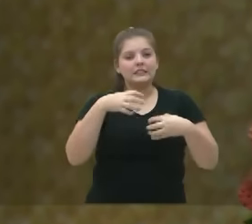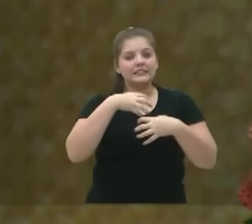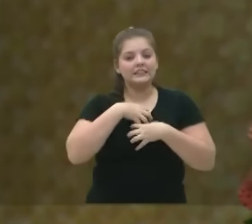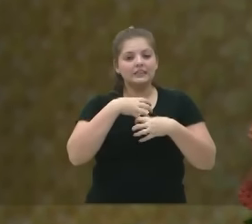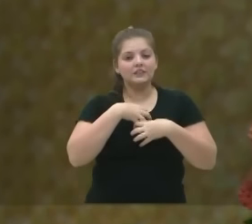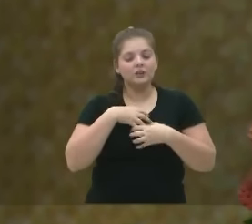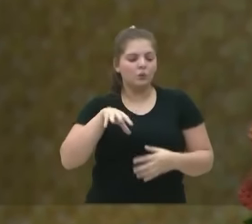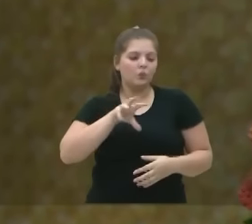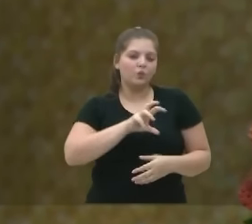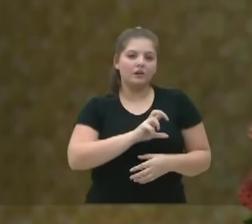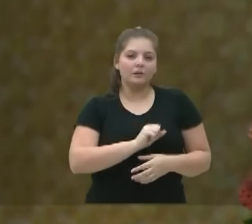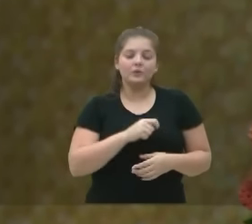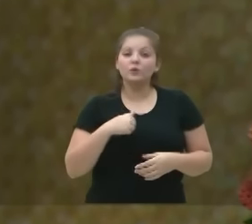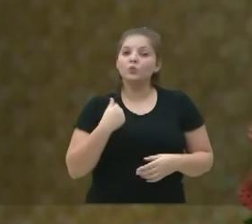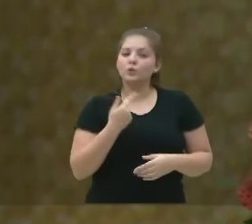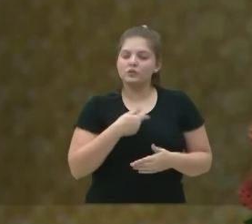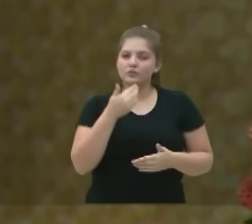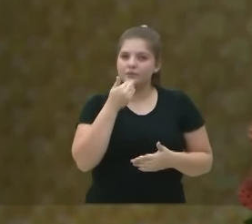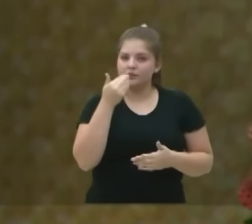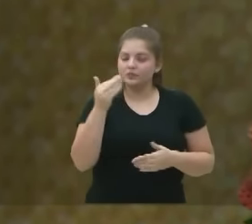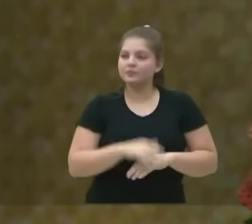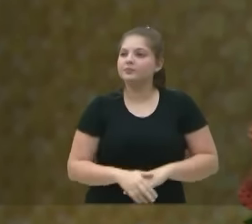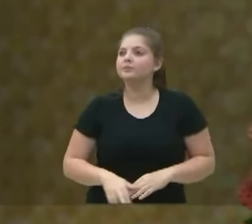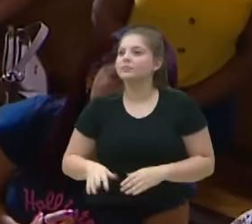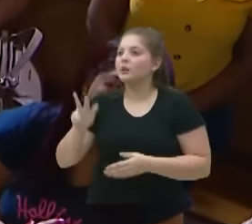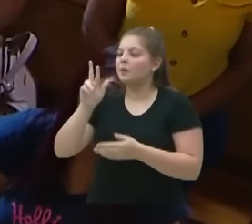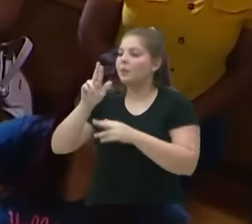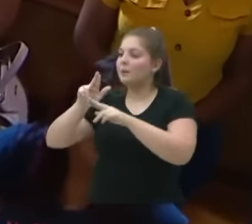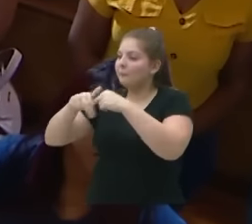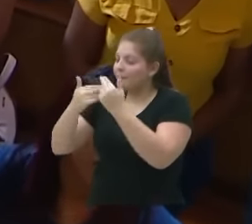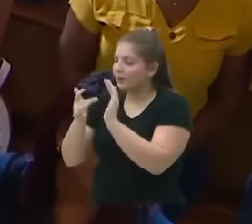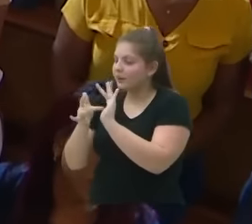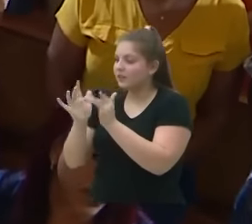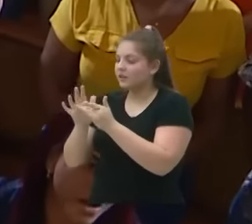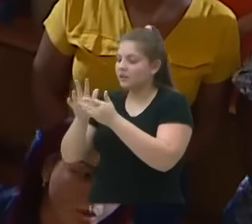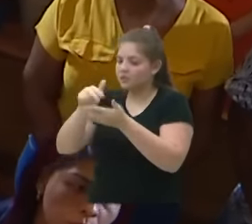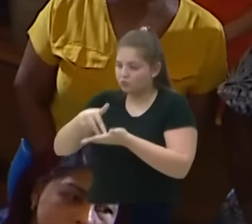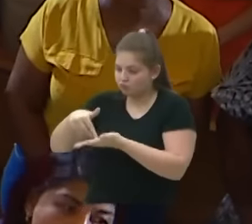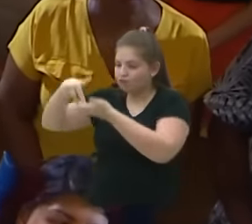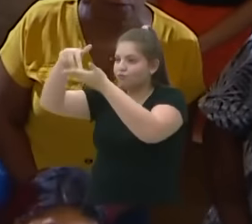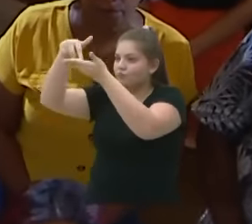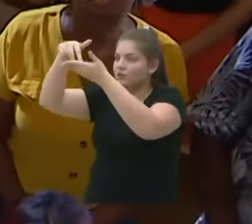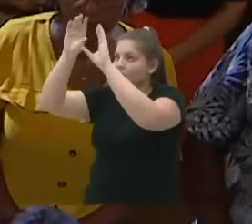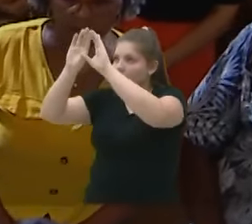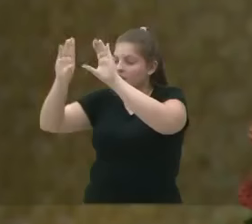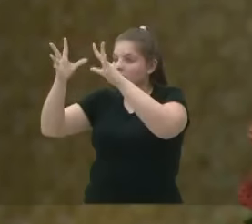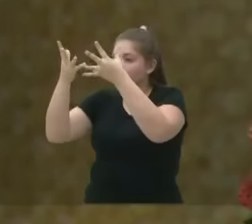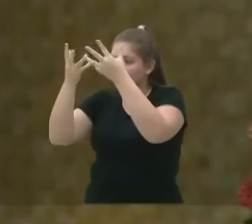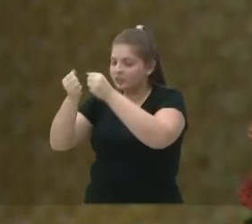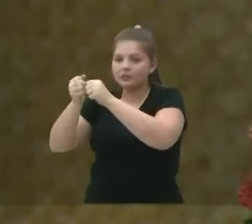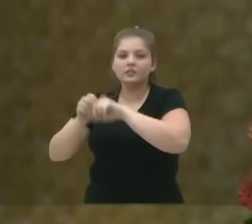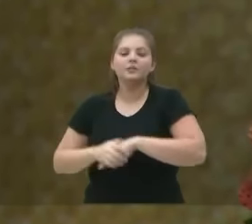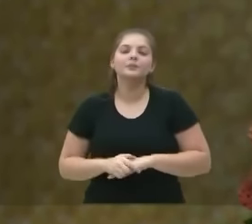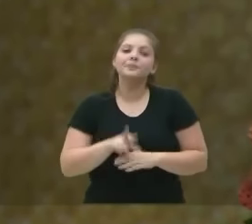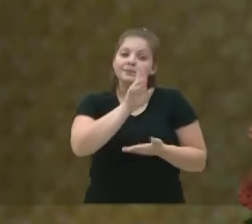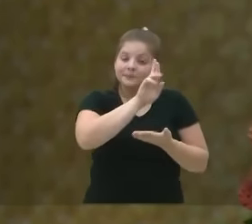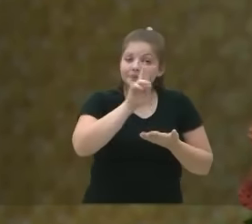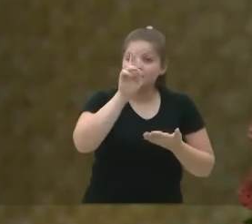vosso amor, nós vos pedimos. Por Cristo elevado ao céu, ouvi-nos.